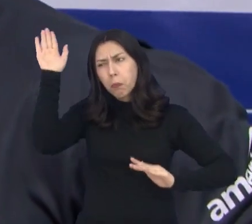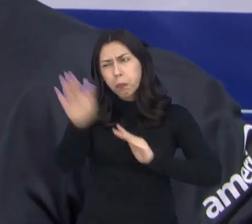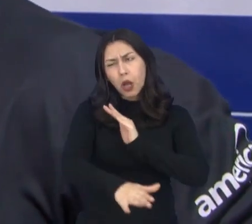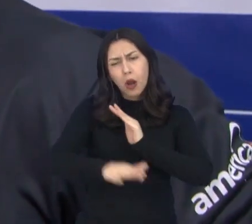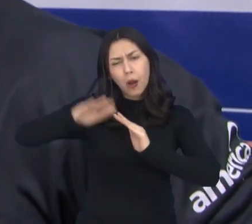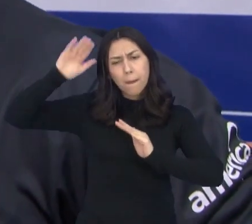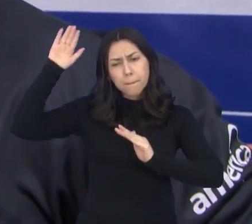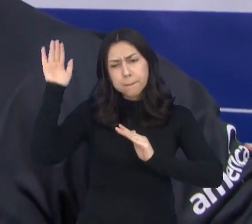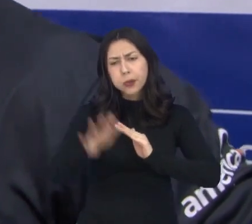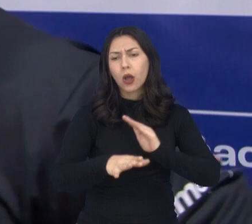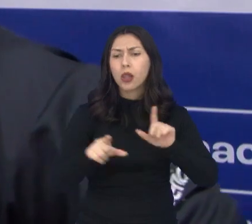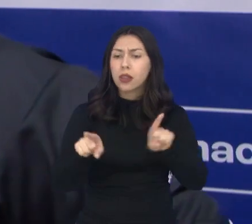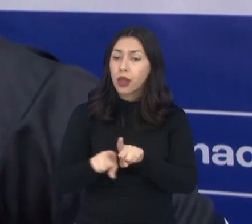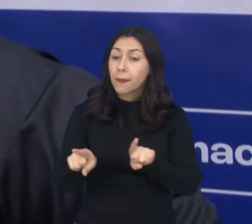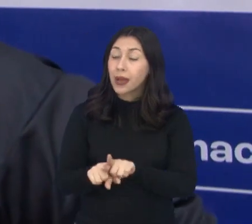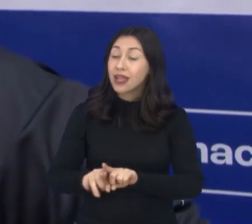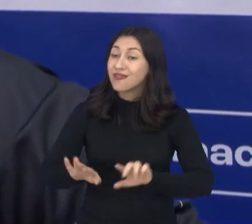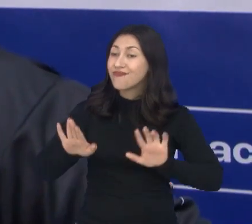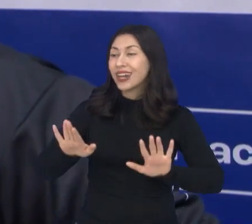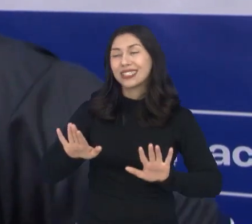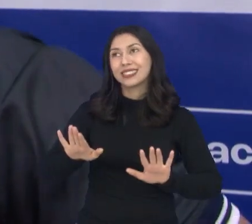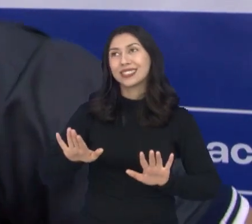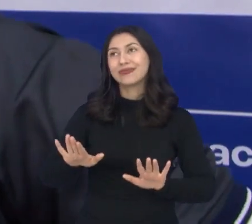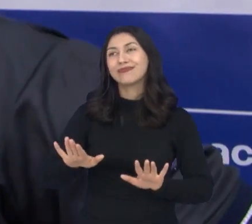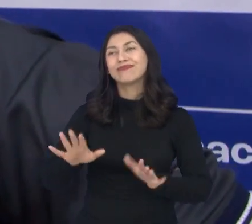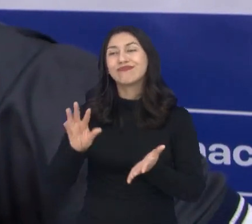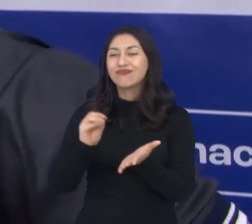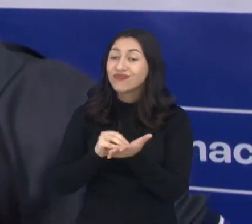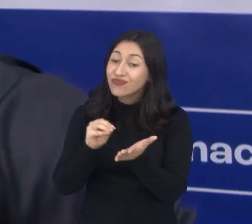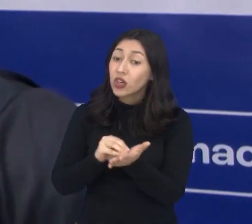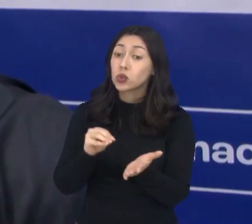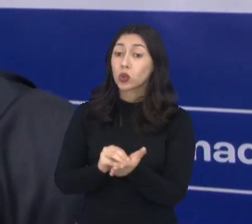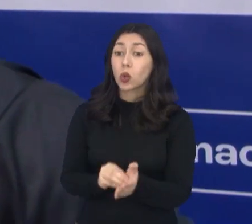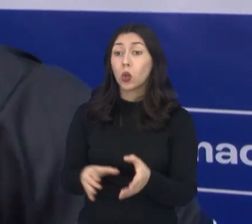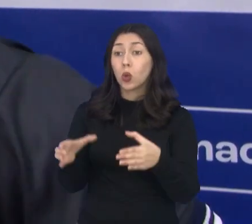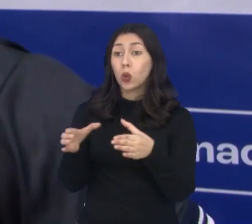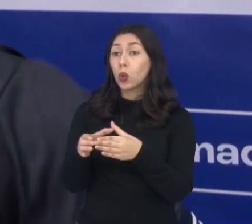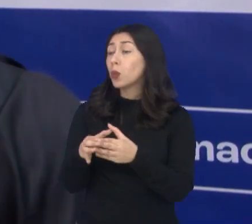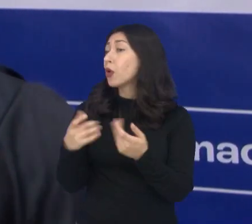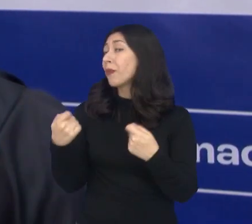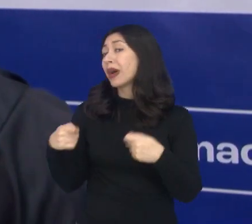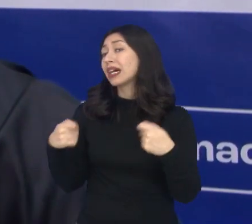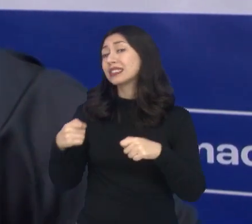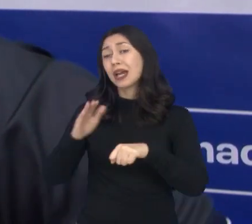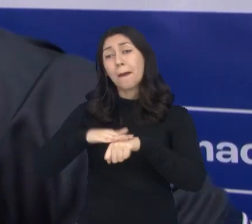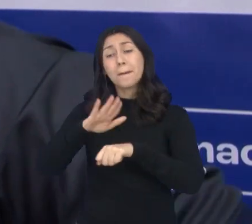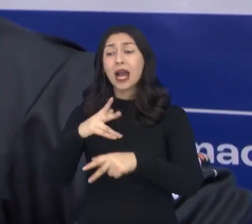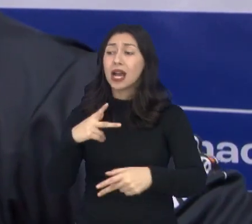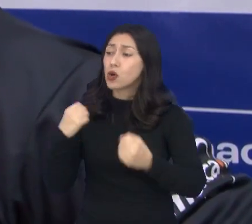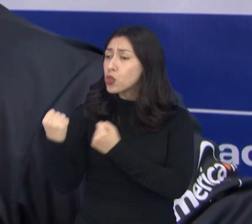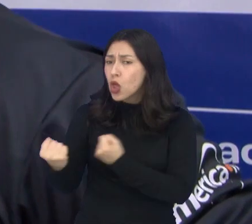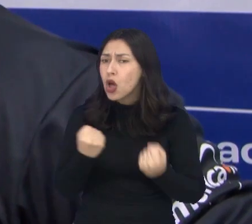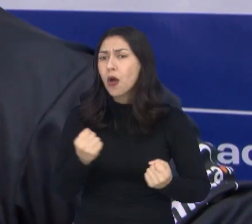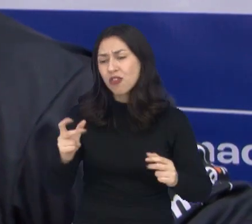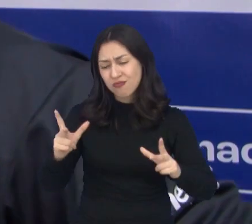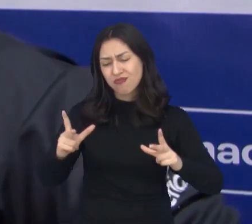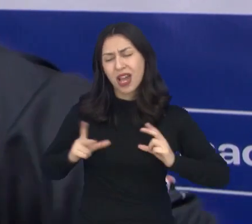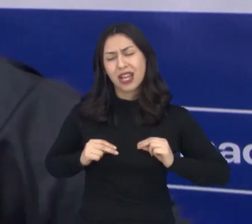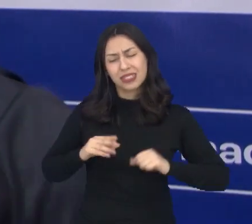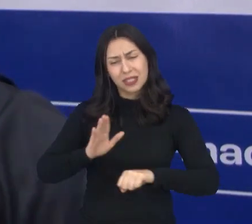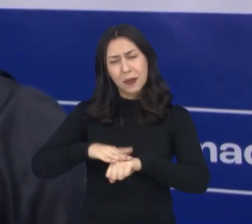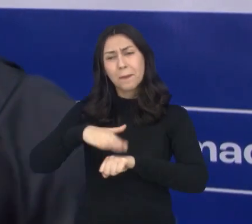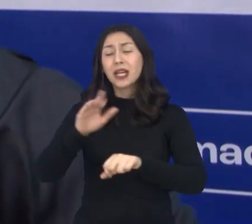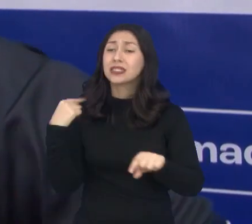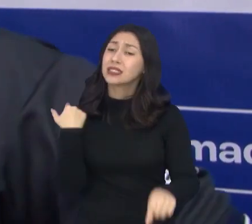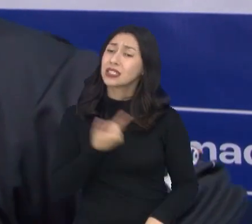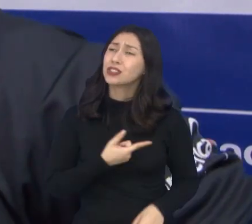nossa sequência, mas não é o suficiente para a nossa equipe, não é o suficiente para o torcedor joseense e pelo aquilo que a